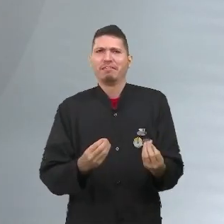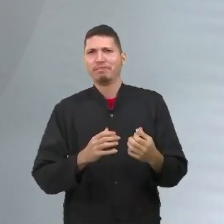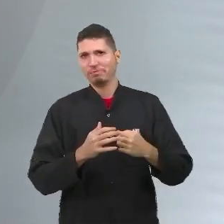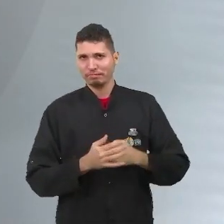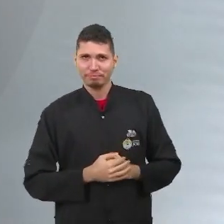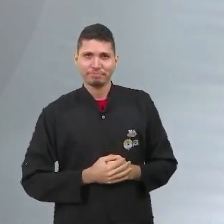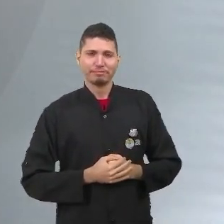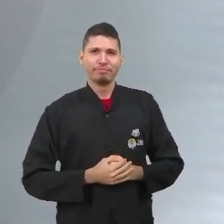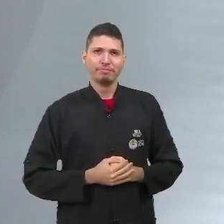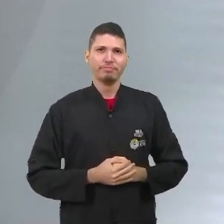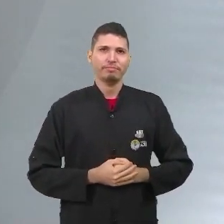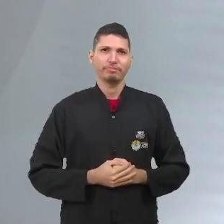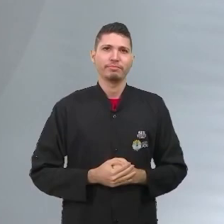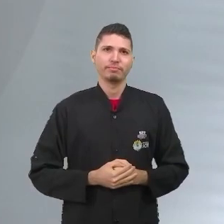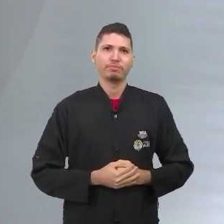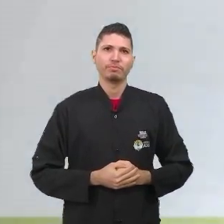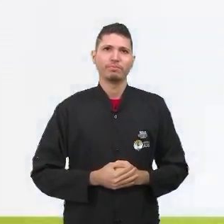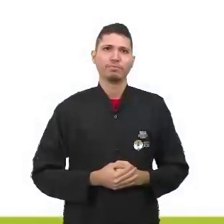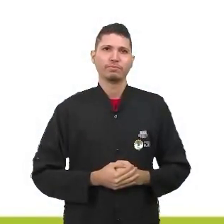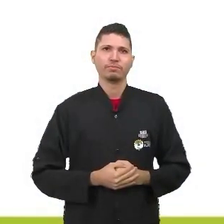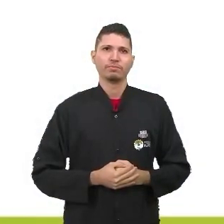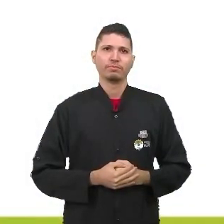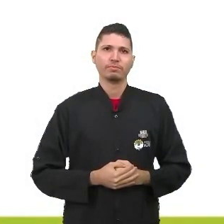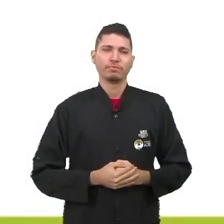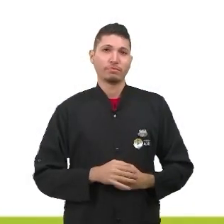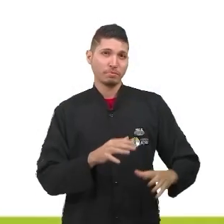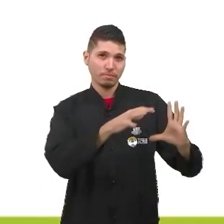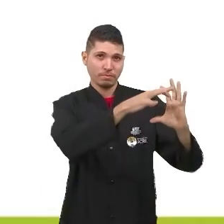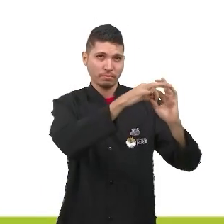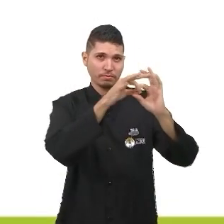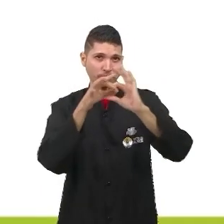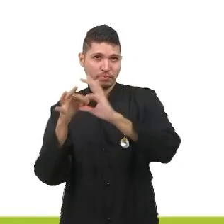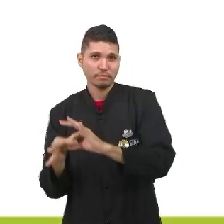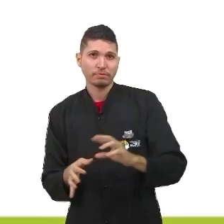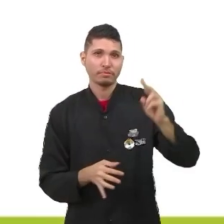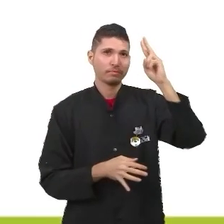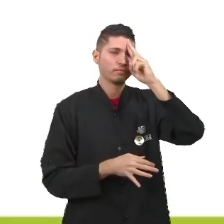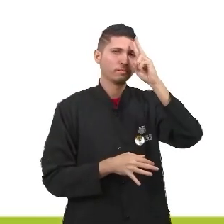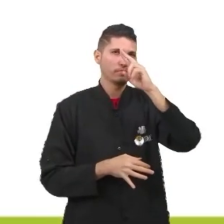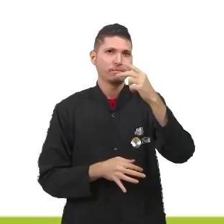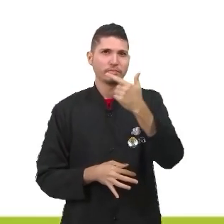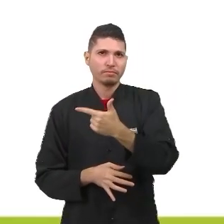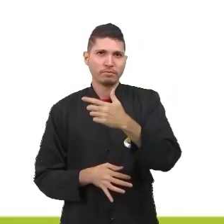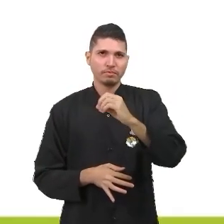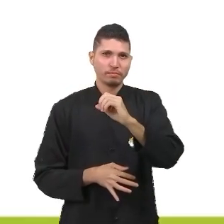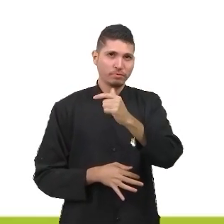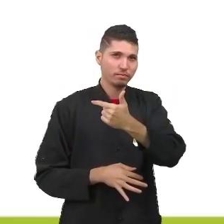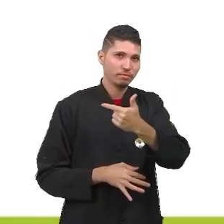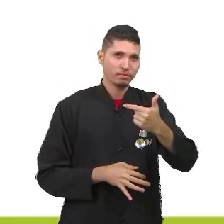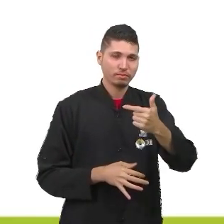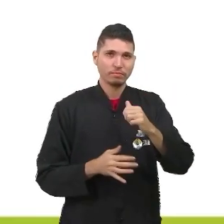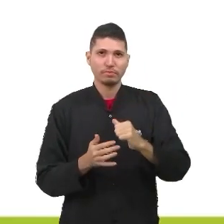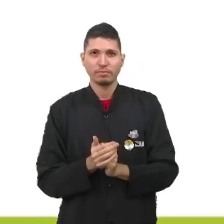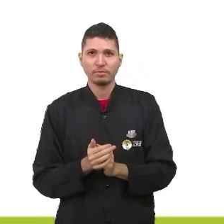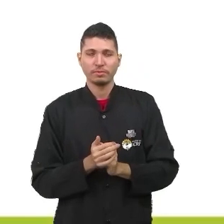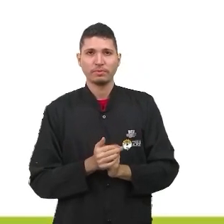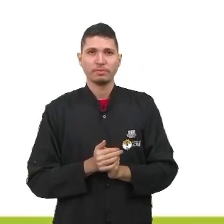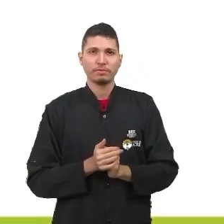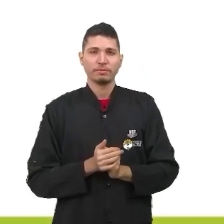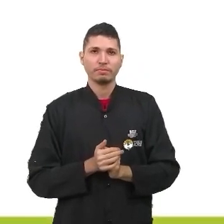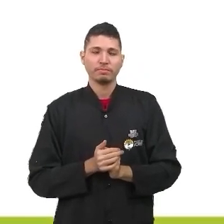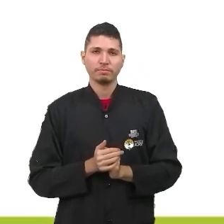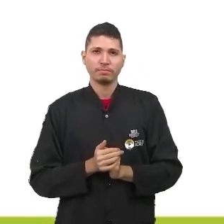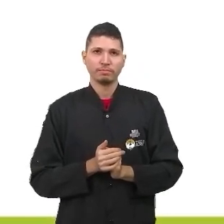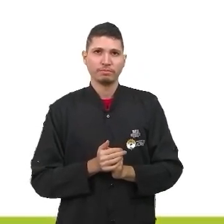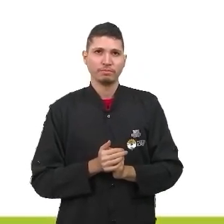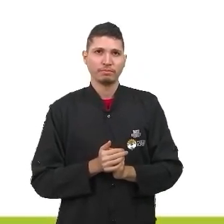vamos continuar. Contexto histórico, né? Em 2022, meados de 1930, temos